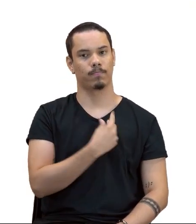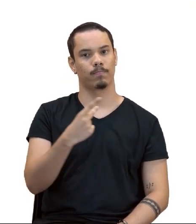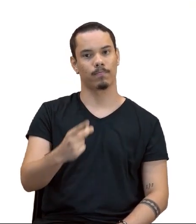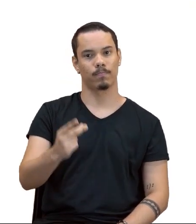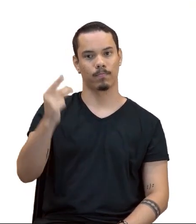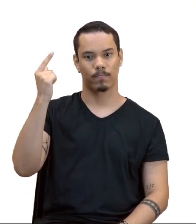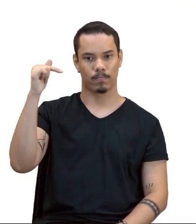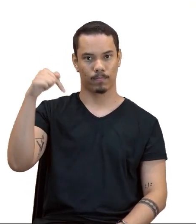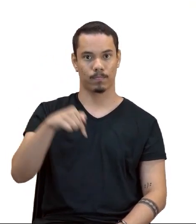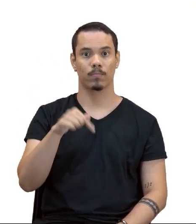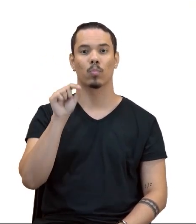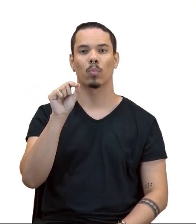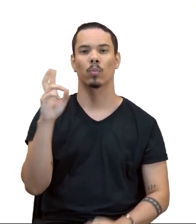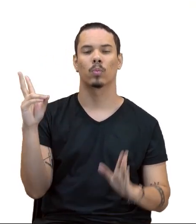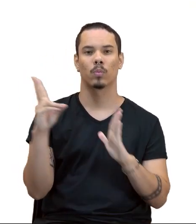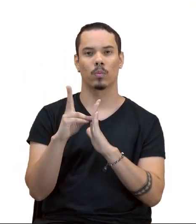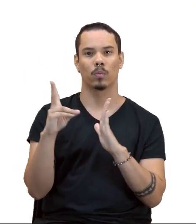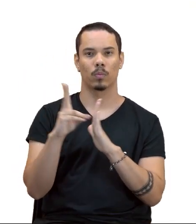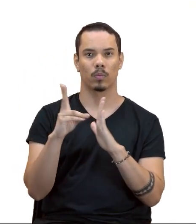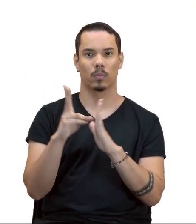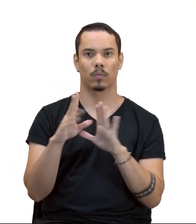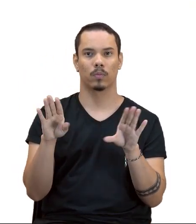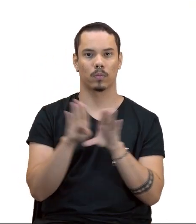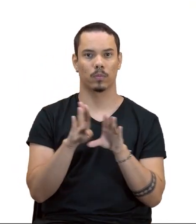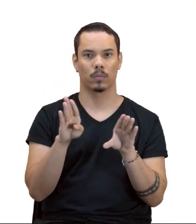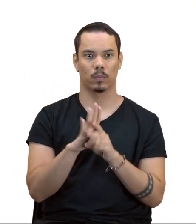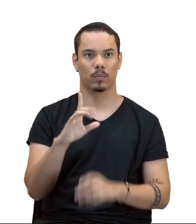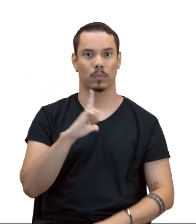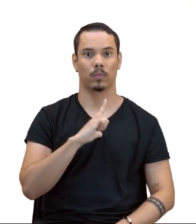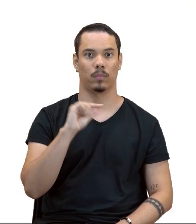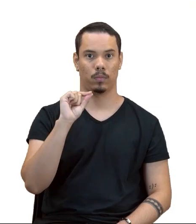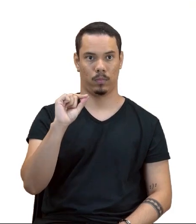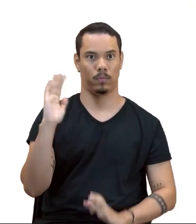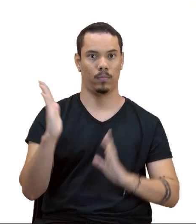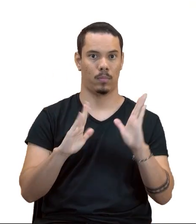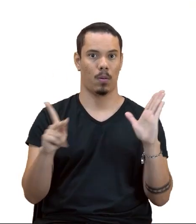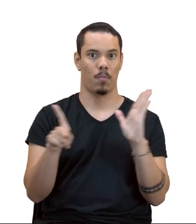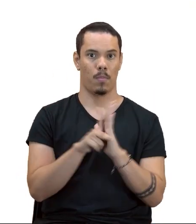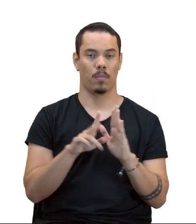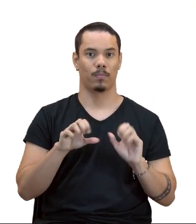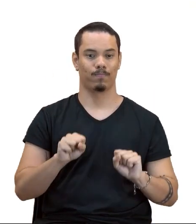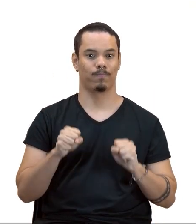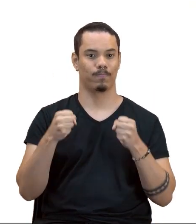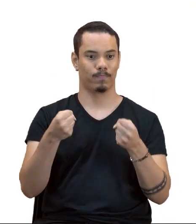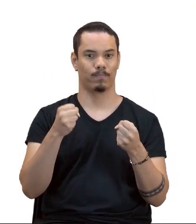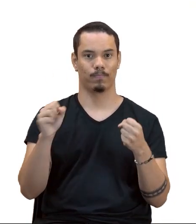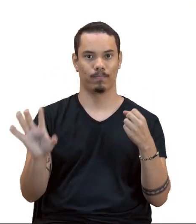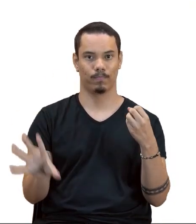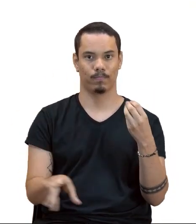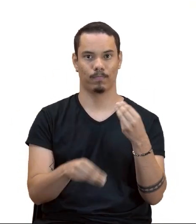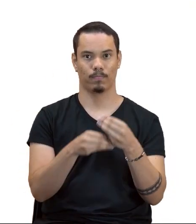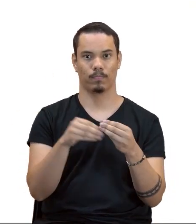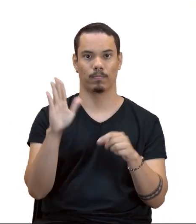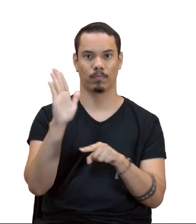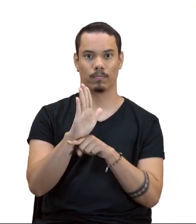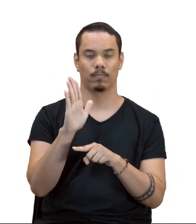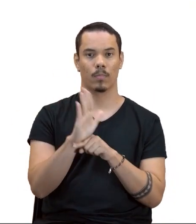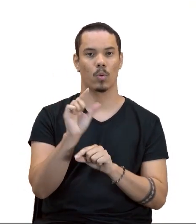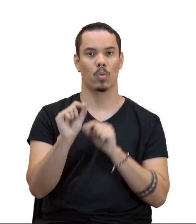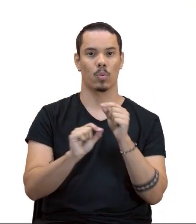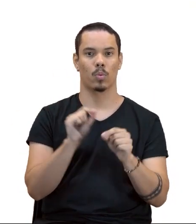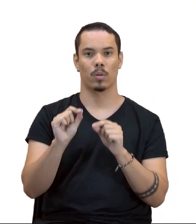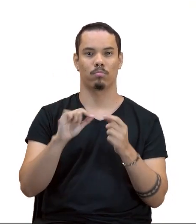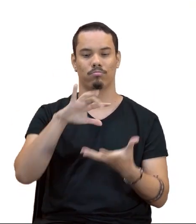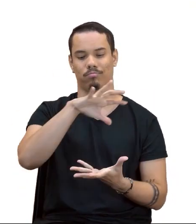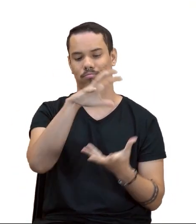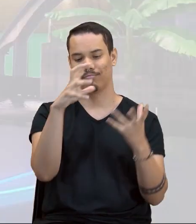eram os indígenas, e também acaba, de certa forma, o desmatamento contribuindo para a questão do efeito estufa.